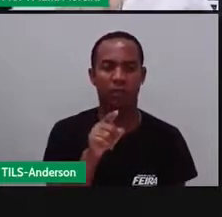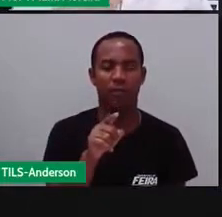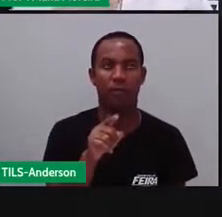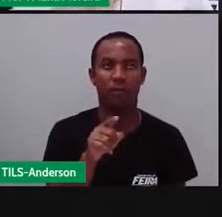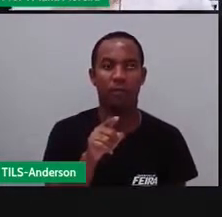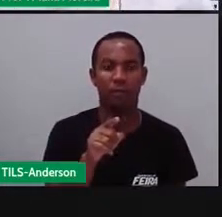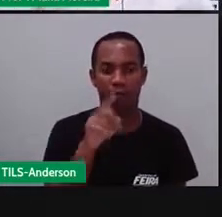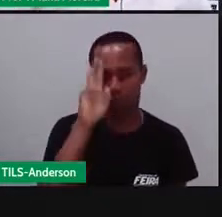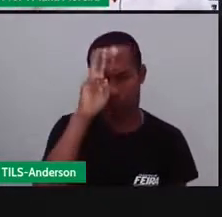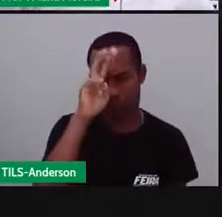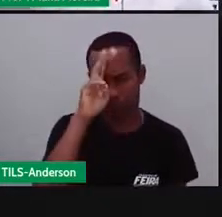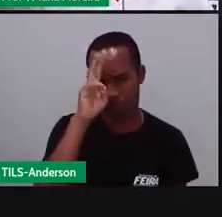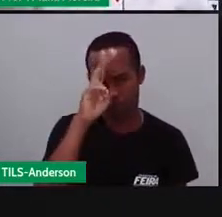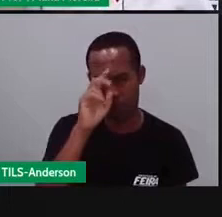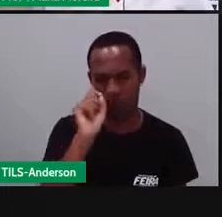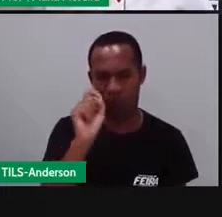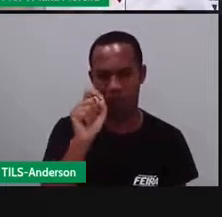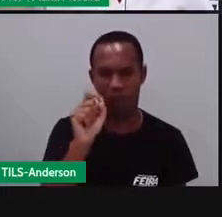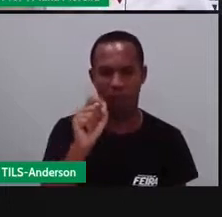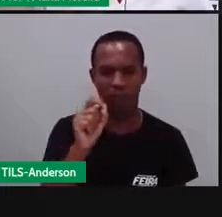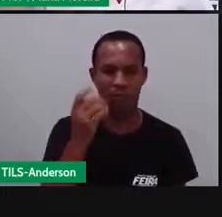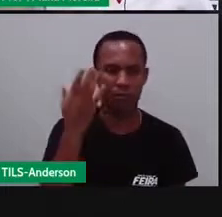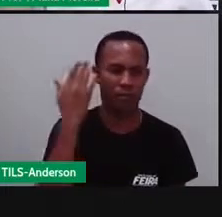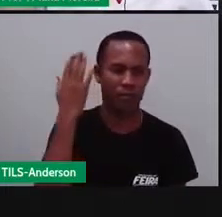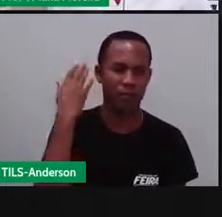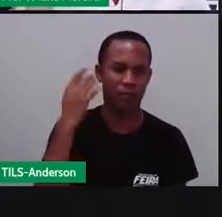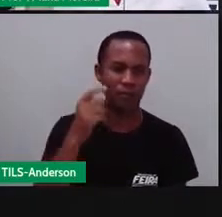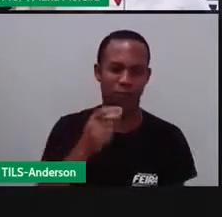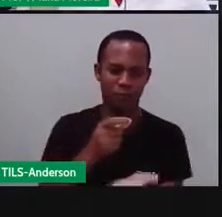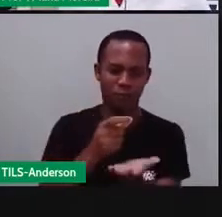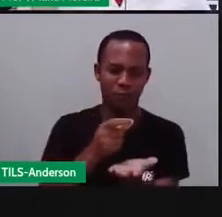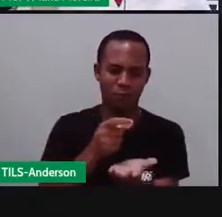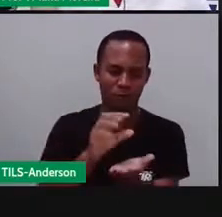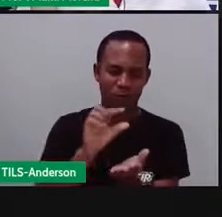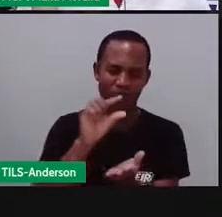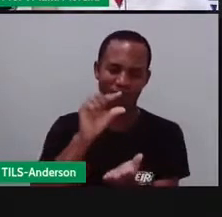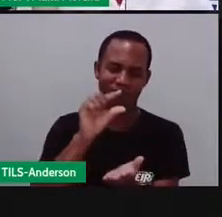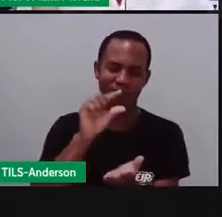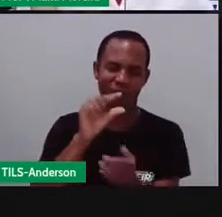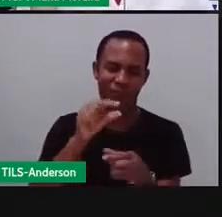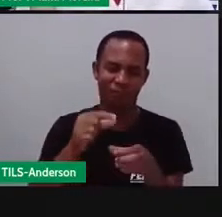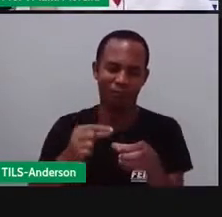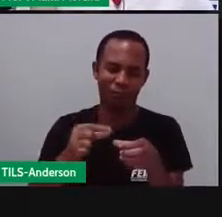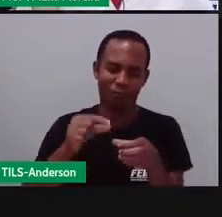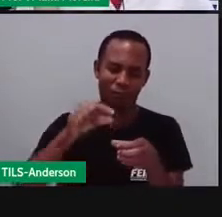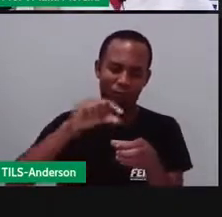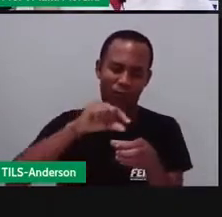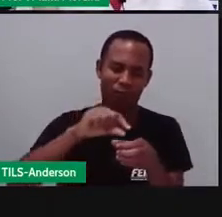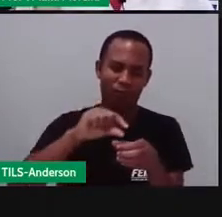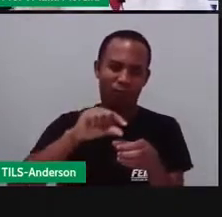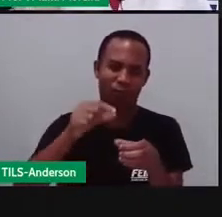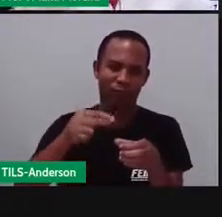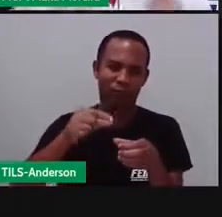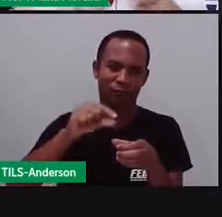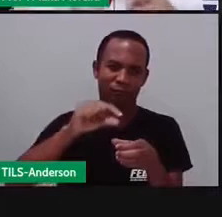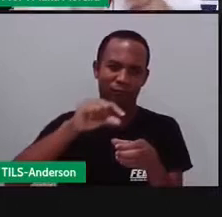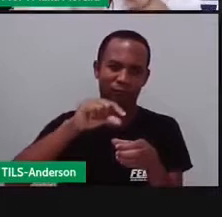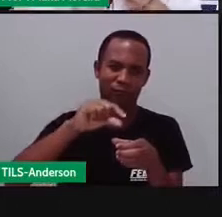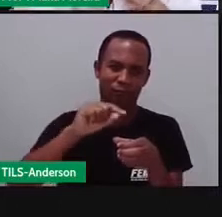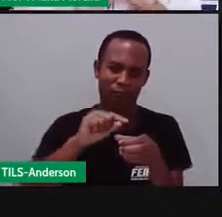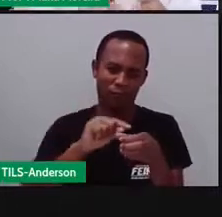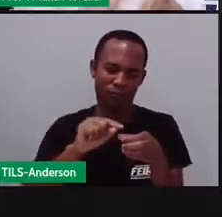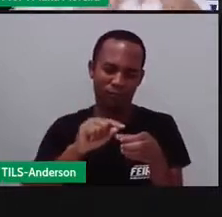deve lembrar aí, já deve ter tomado aqueles xaropezinhos que vêm com um copinho plástico na tampa. Que aí eu imagino, ah, são tantos ml, aí